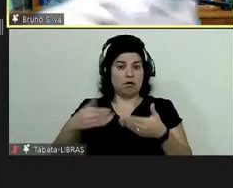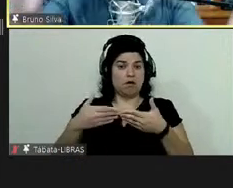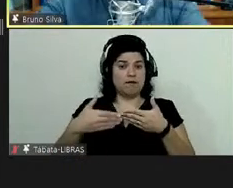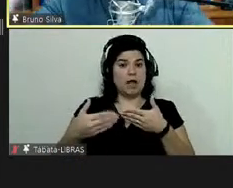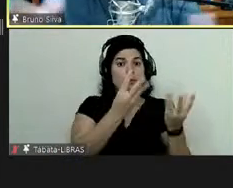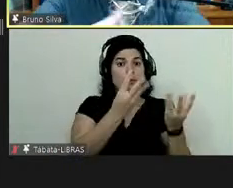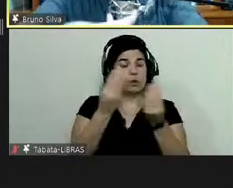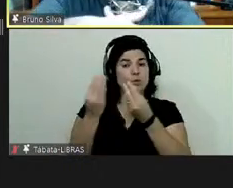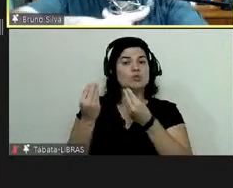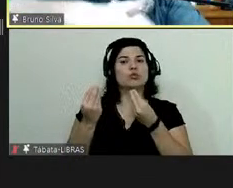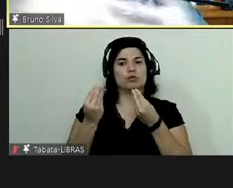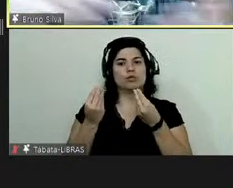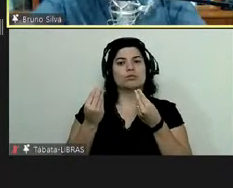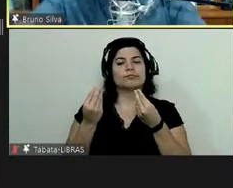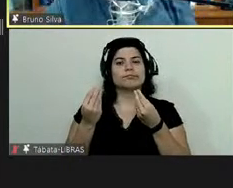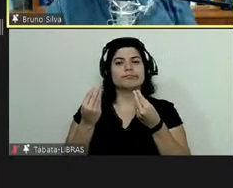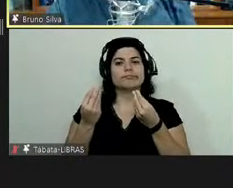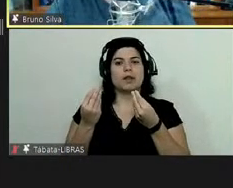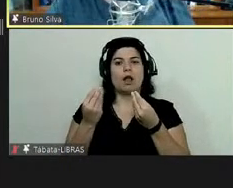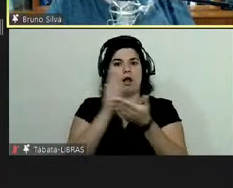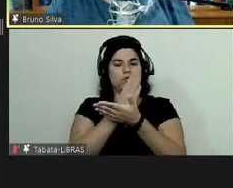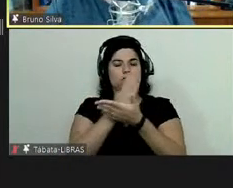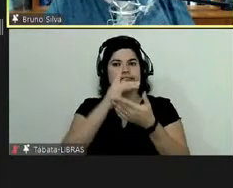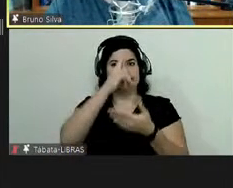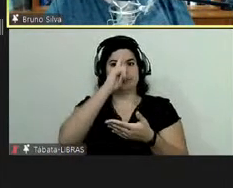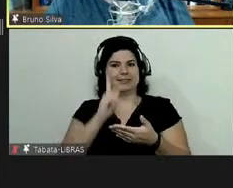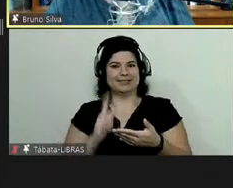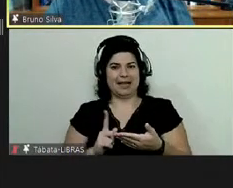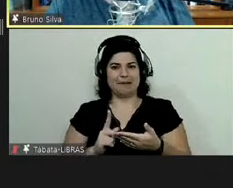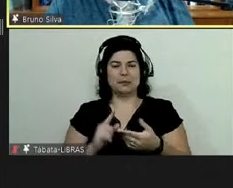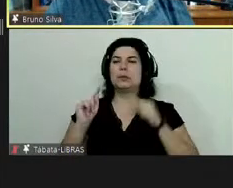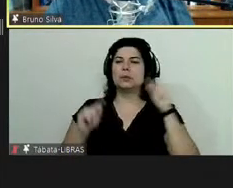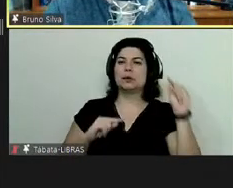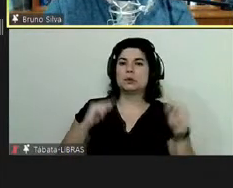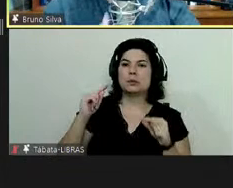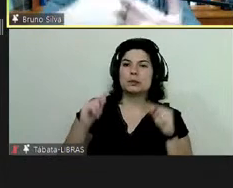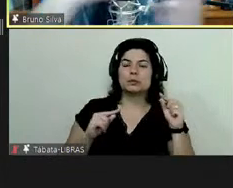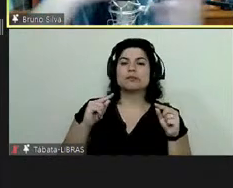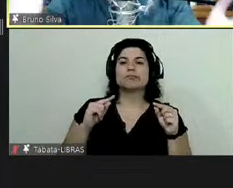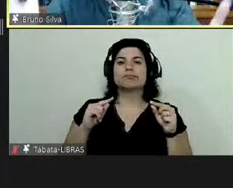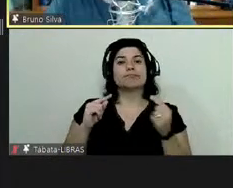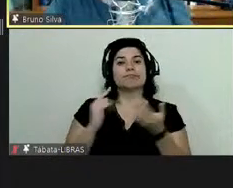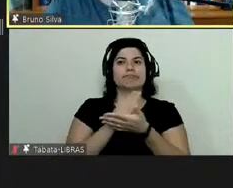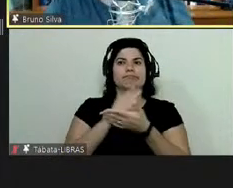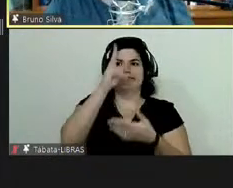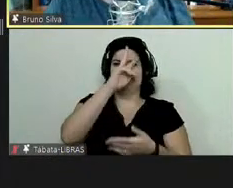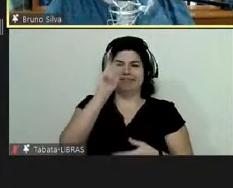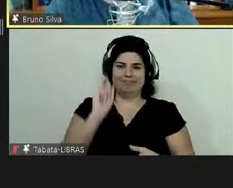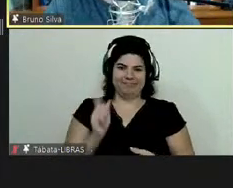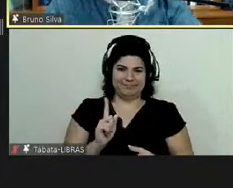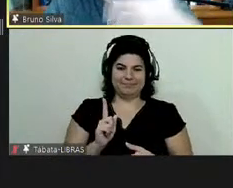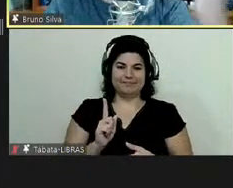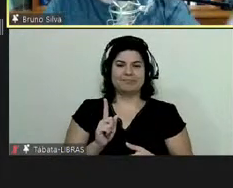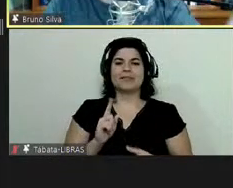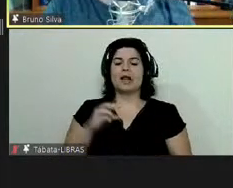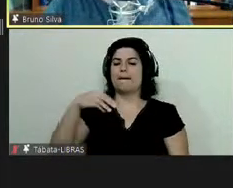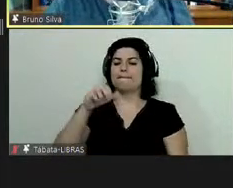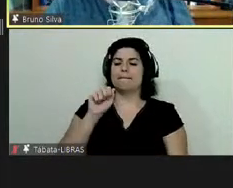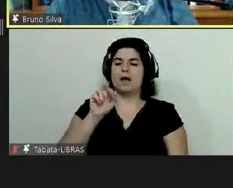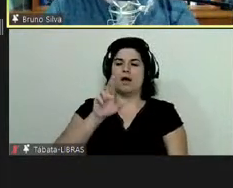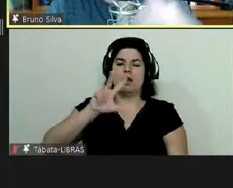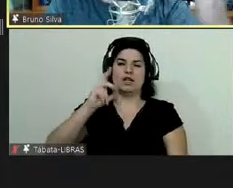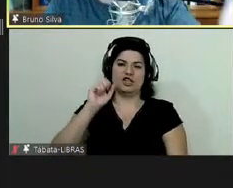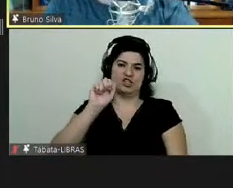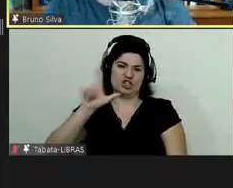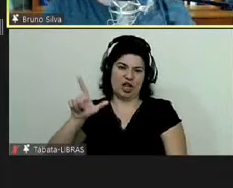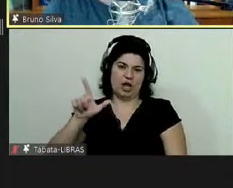nós vamos ter muitos deles que a maior parte aqui não faz bem ideia né Por Exemplo né galera já nem lembra mais Marechal Deodoro da Fonseca